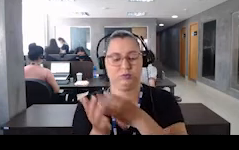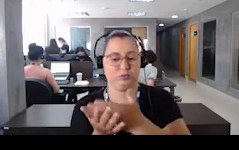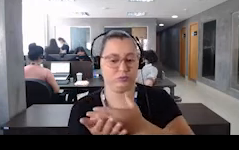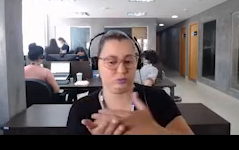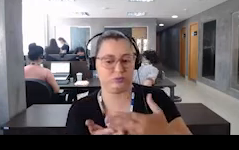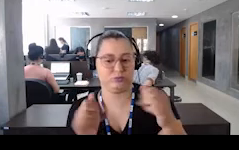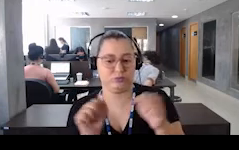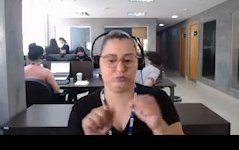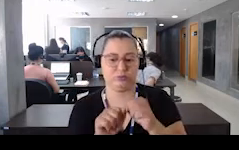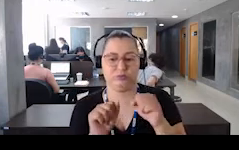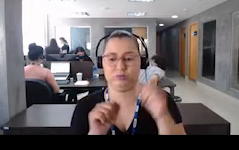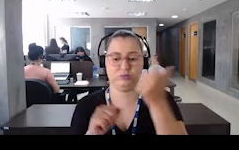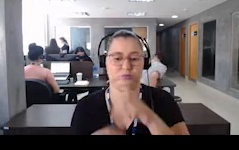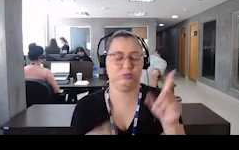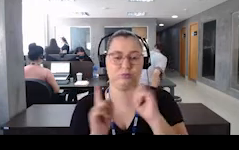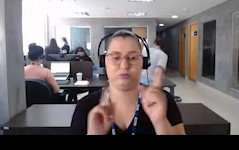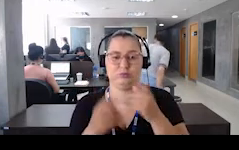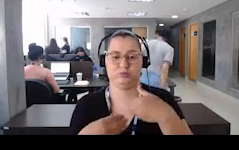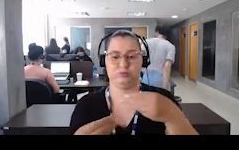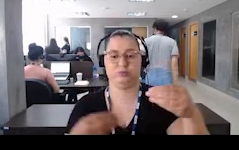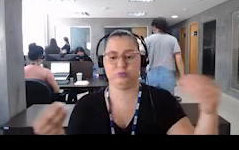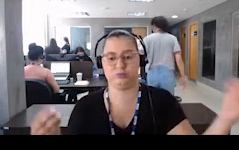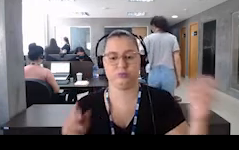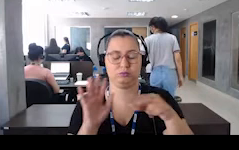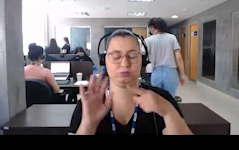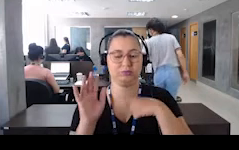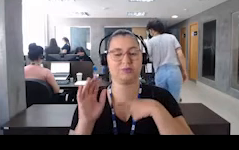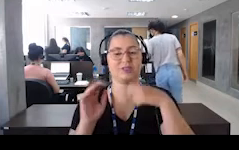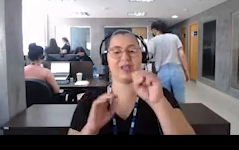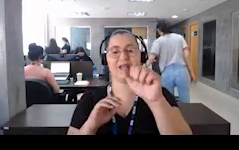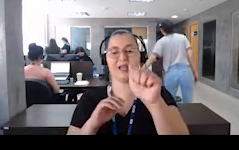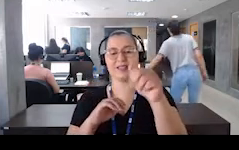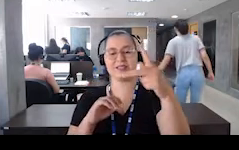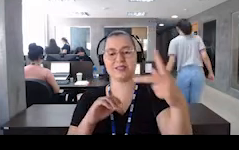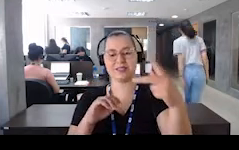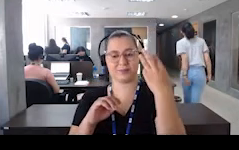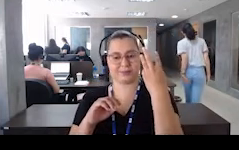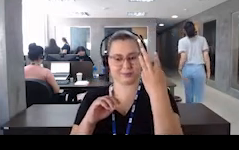fazer isso, senão vocês não vão conseguir entregar. E a SAP 3 aqui também, ó.